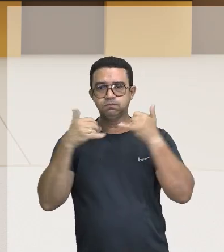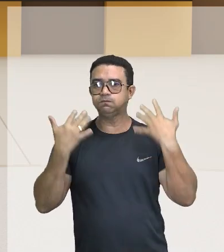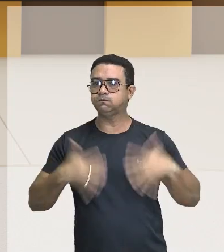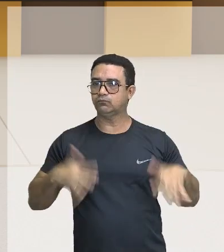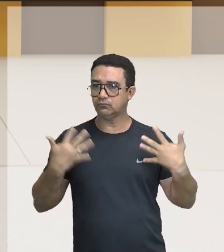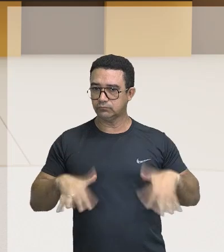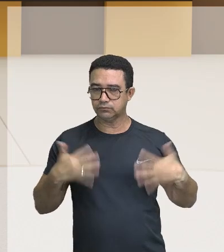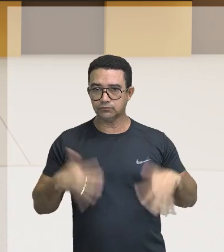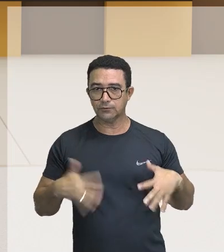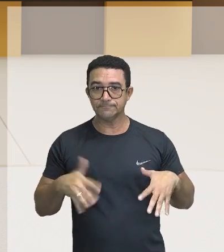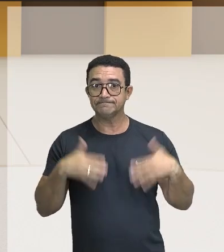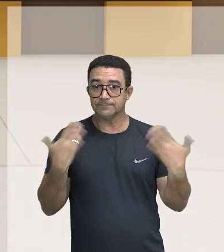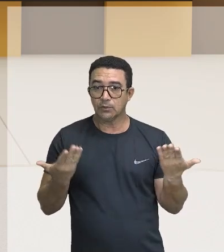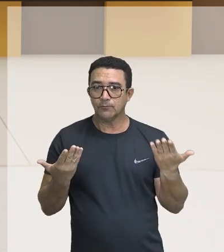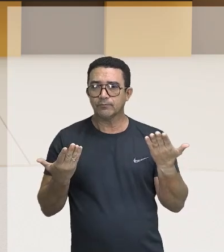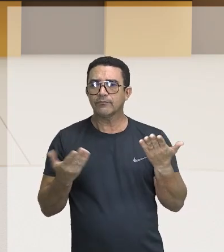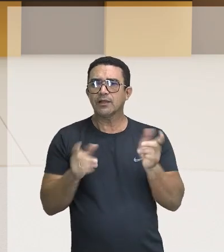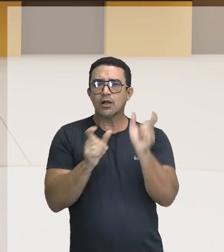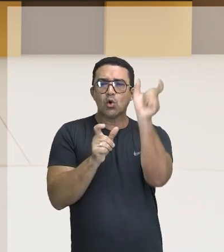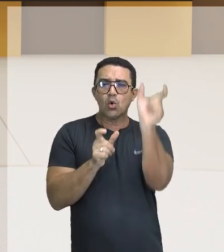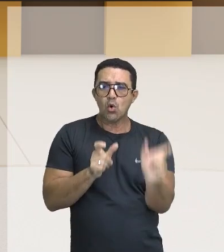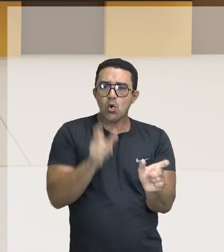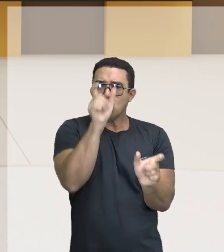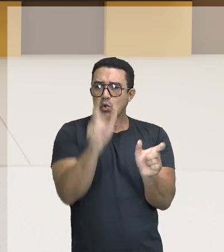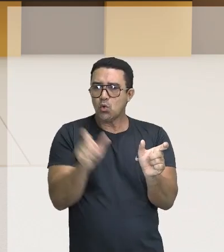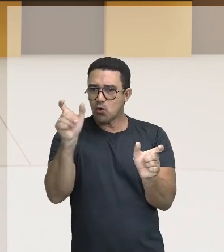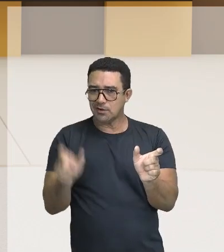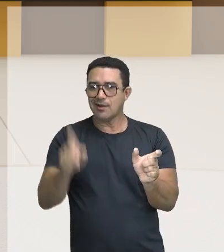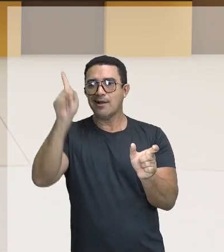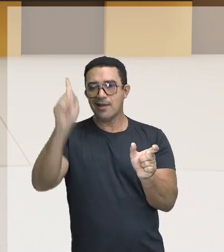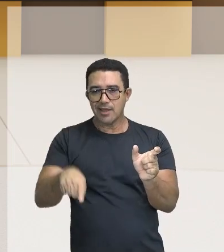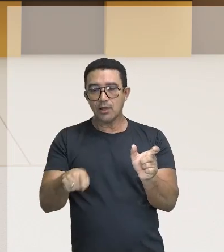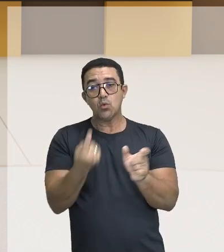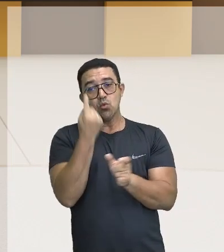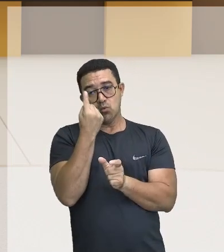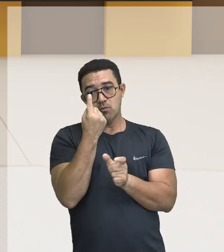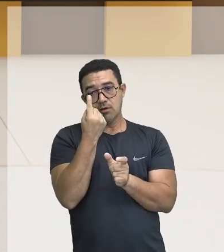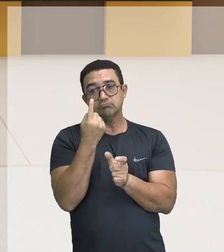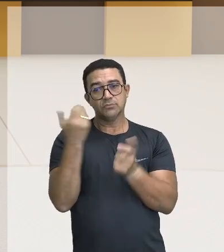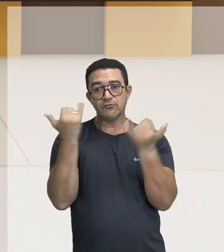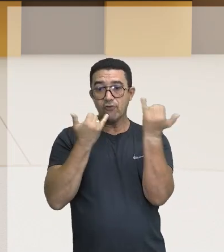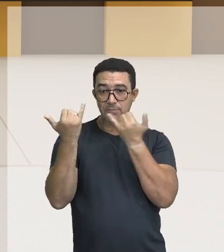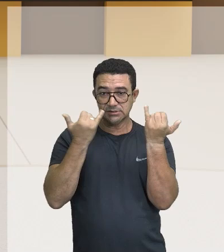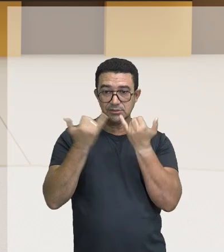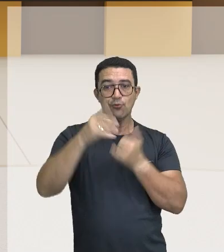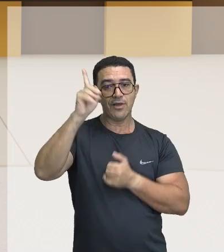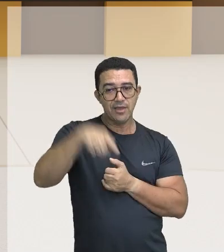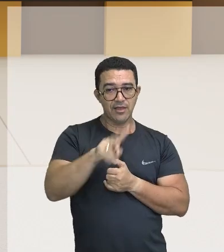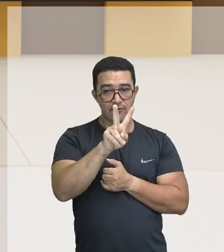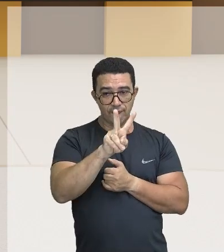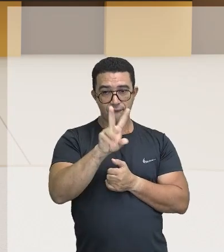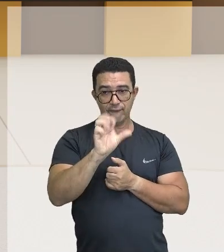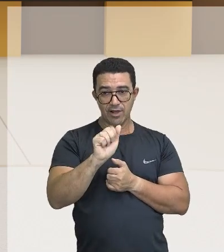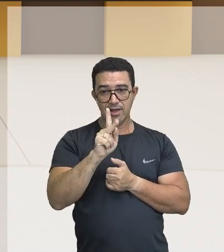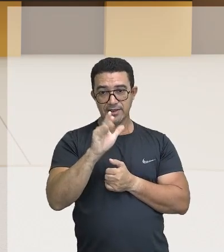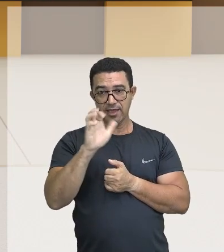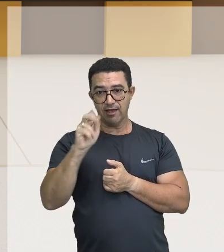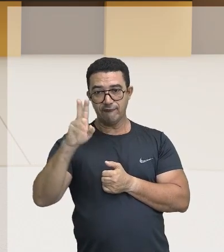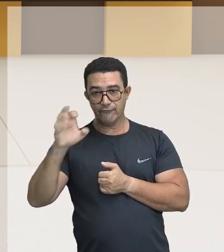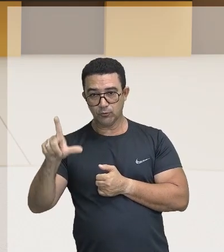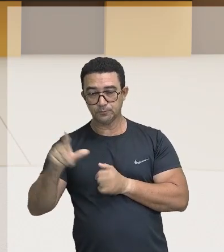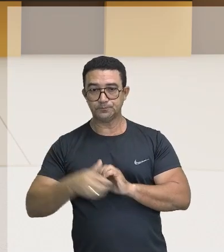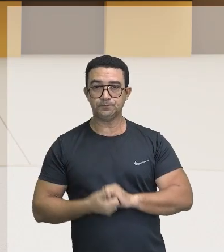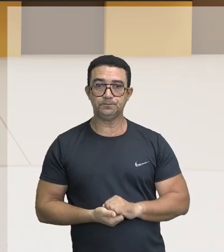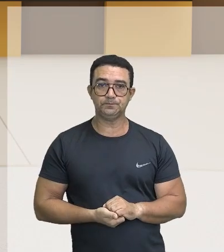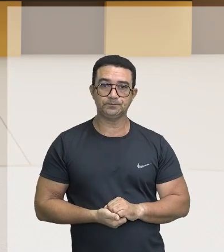informações, certo? Então, cada coluna aqui representa uma dessas informações que são as variáveis. Começando aqui, professora Manuela,